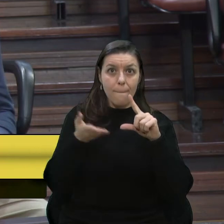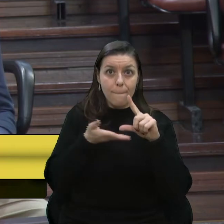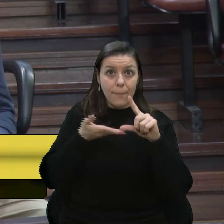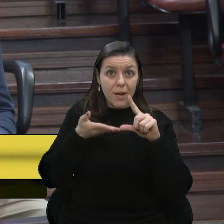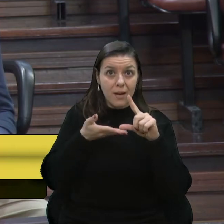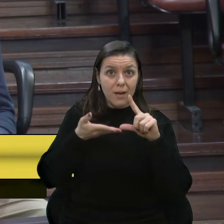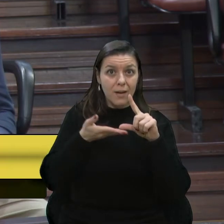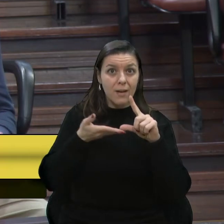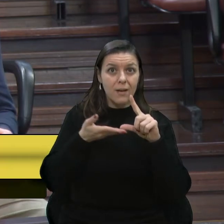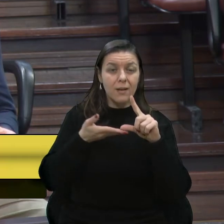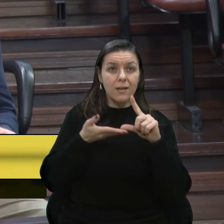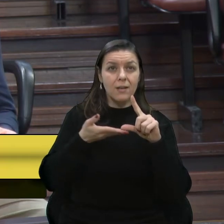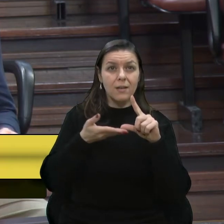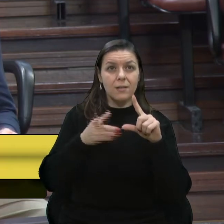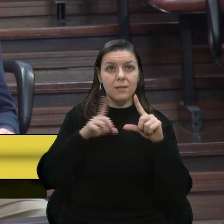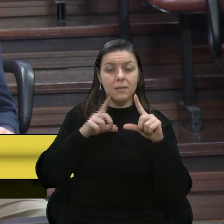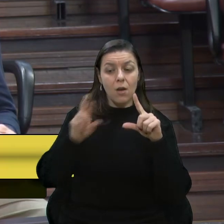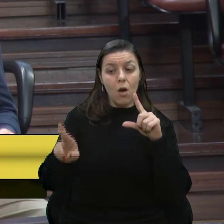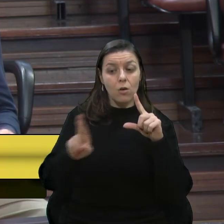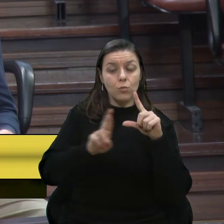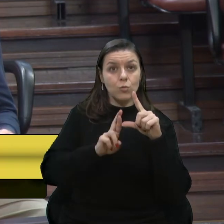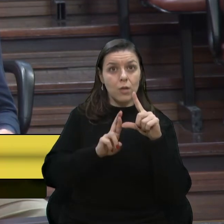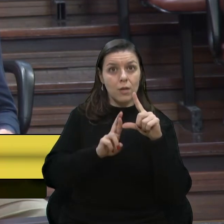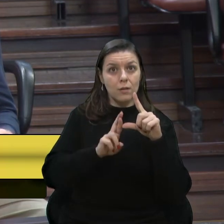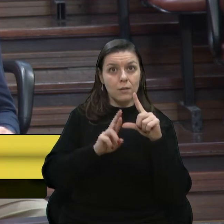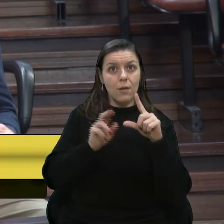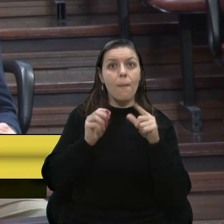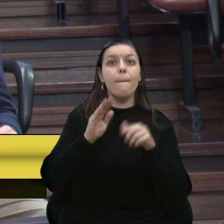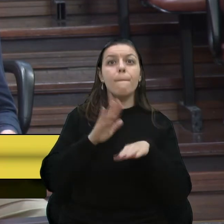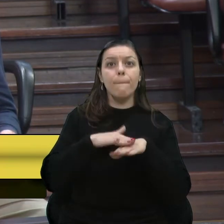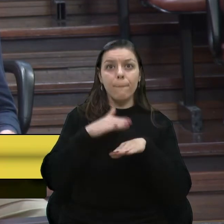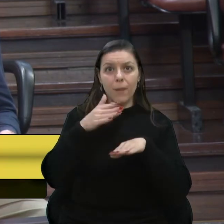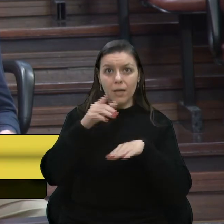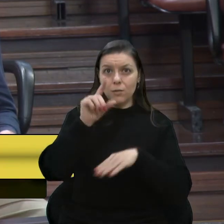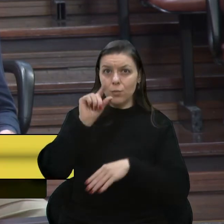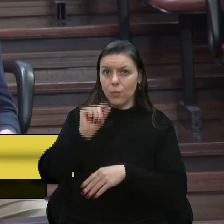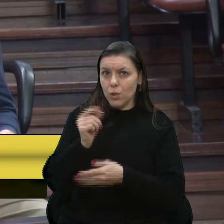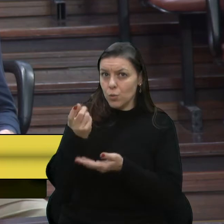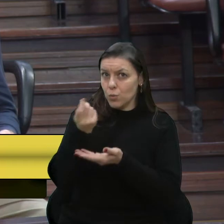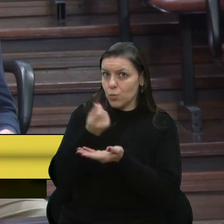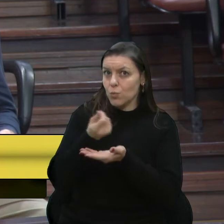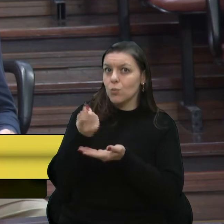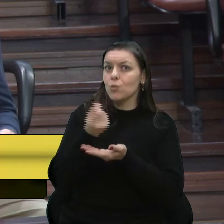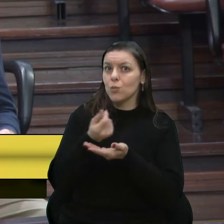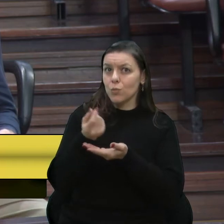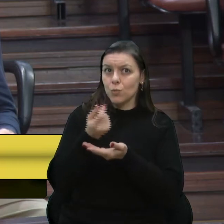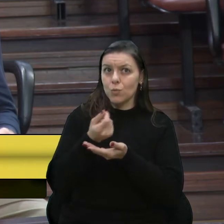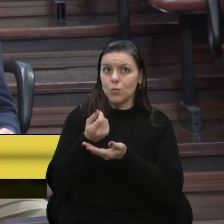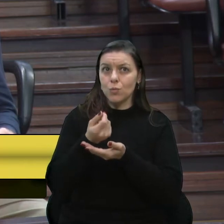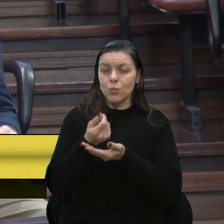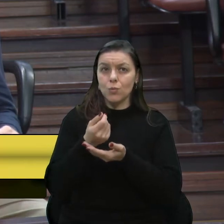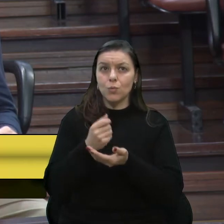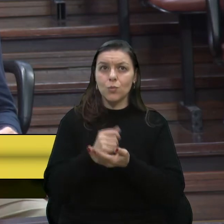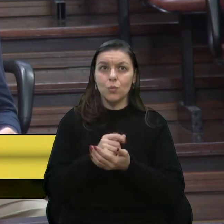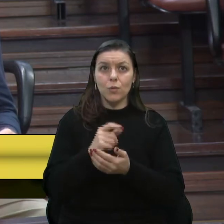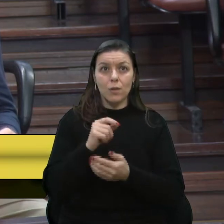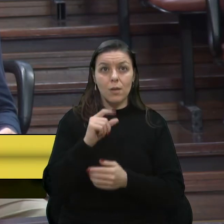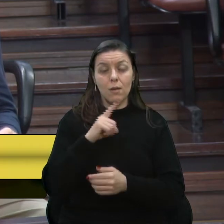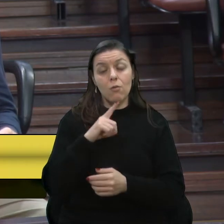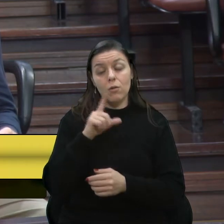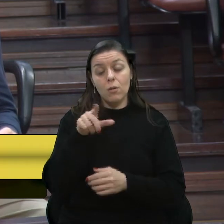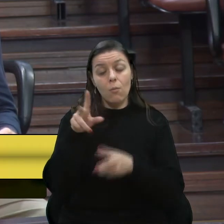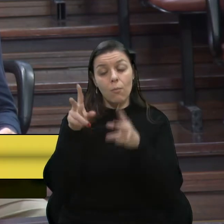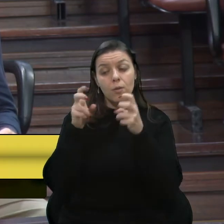pirâmide, o resultado é maior, com menos custos, e isso é o que deve ser